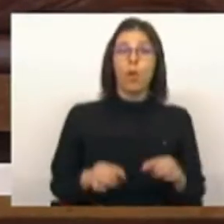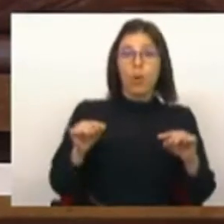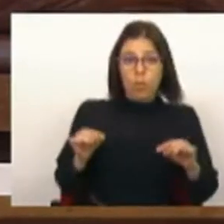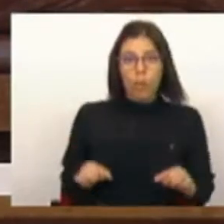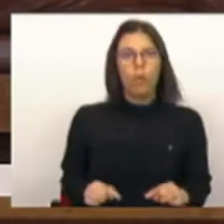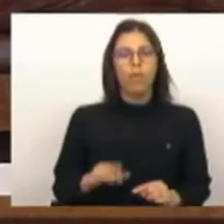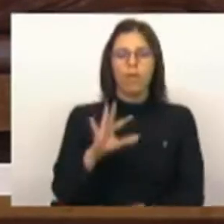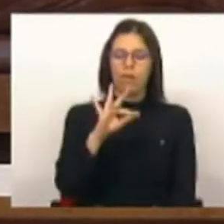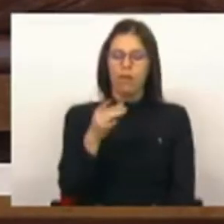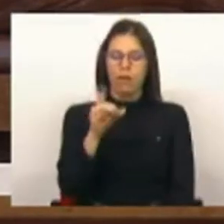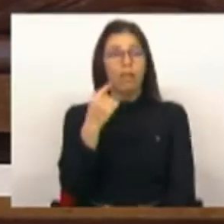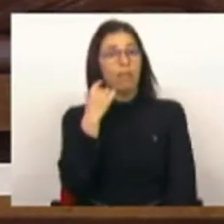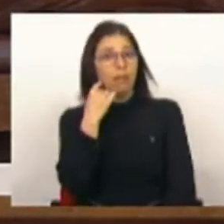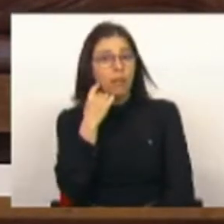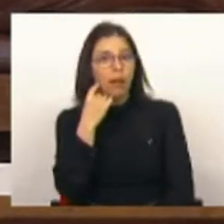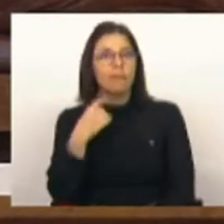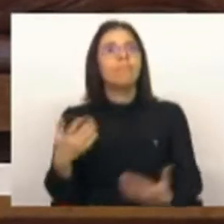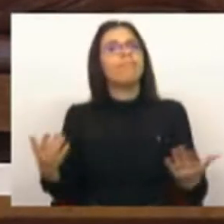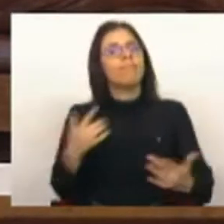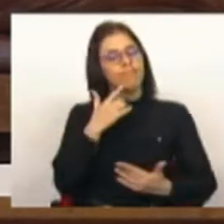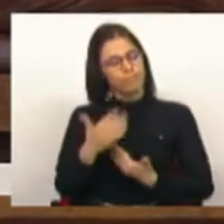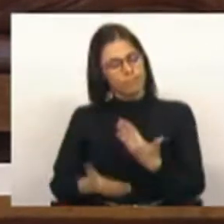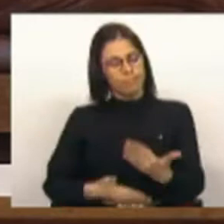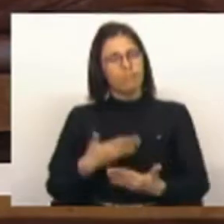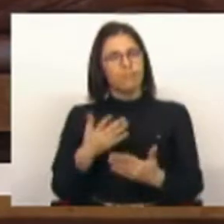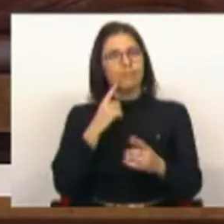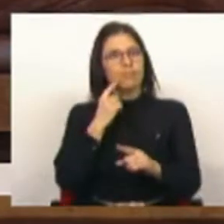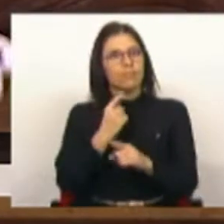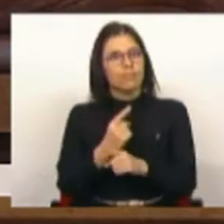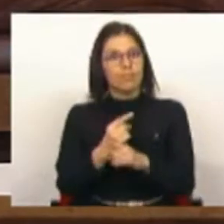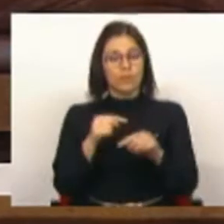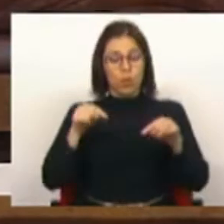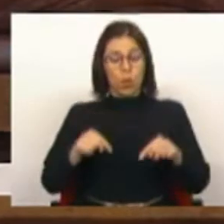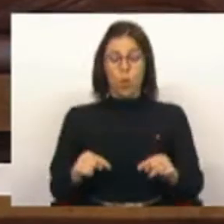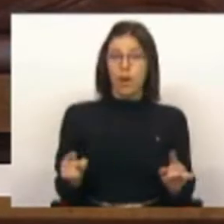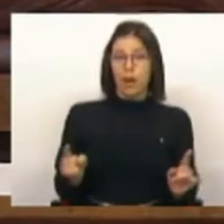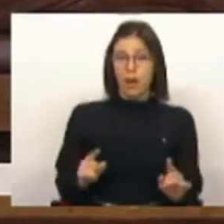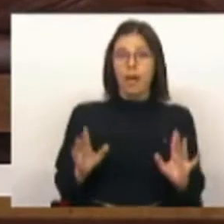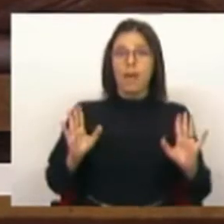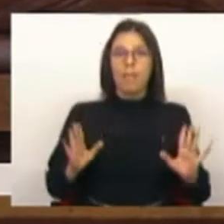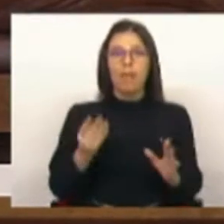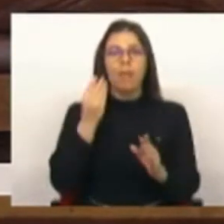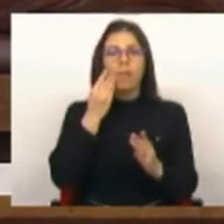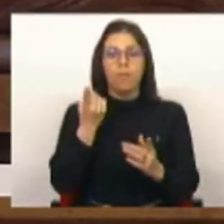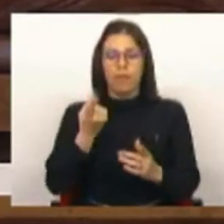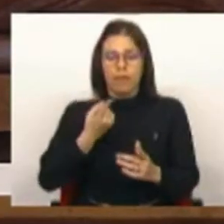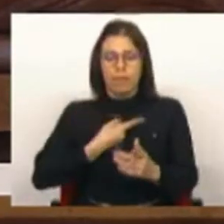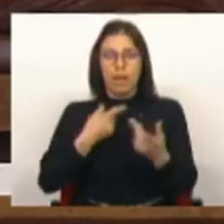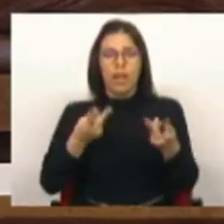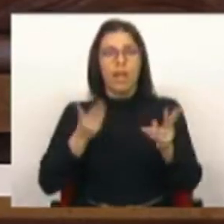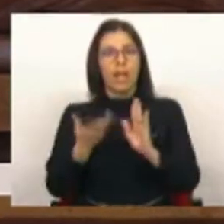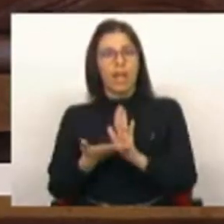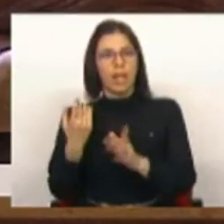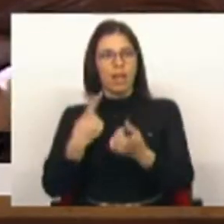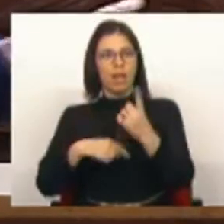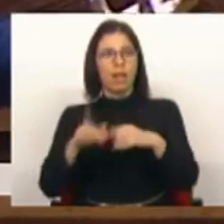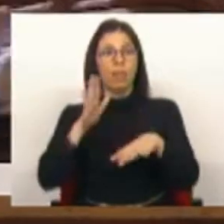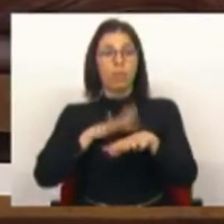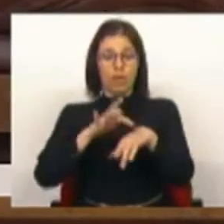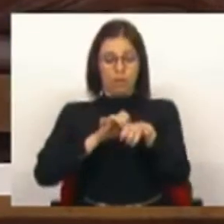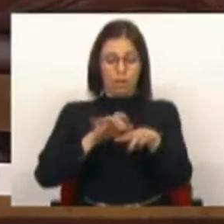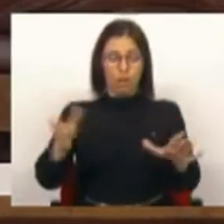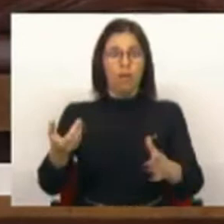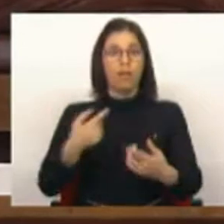hoje, 46 anos depois, continuamos confinados. Hoje já não por força de nos retirarem as liberdades, mas por uma pandemia